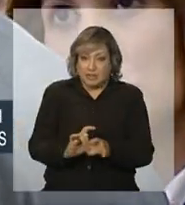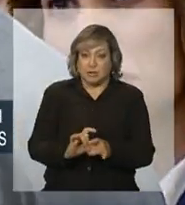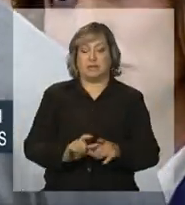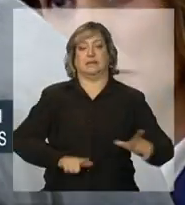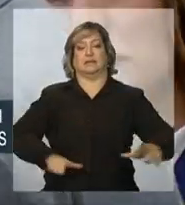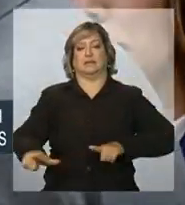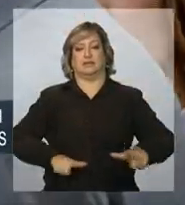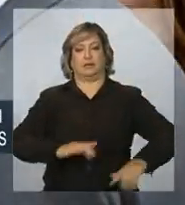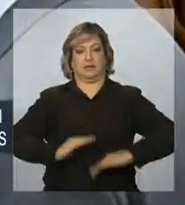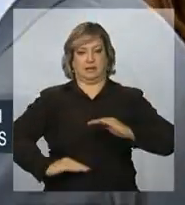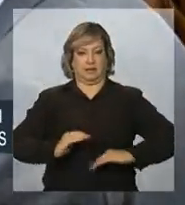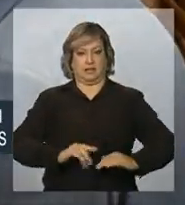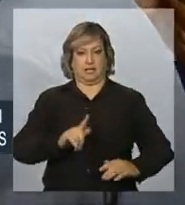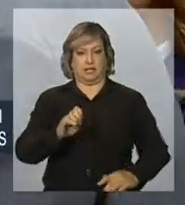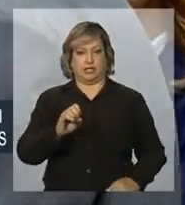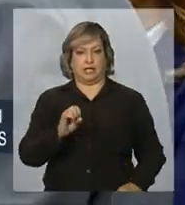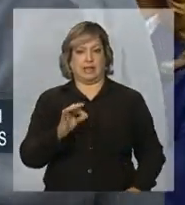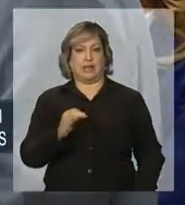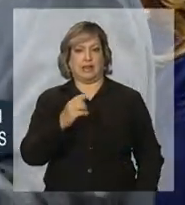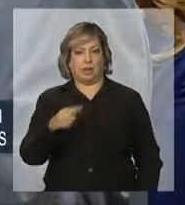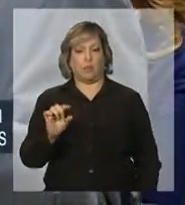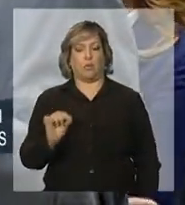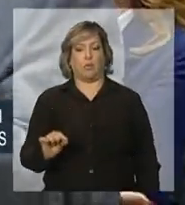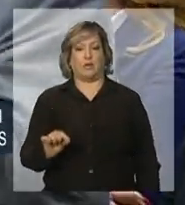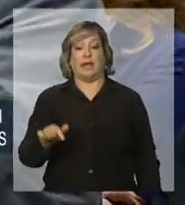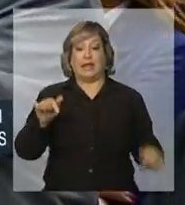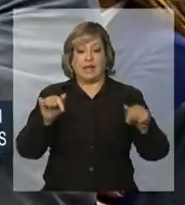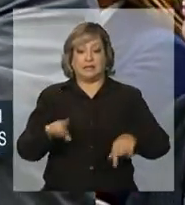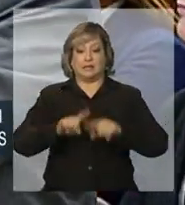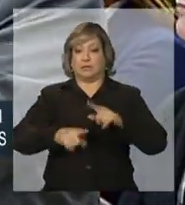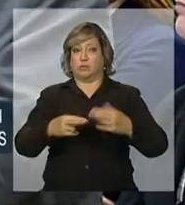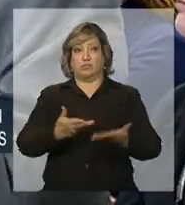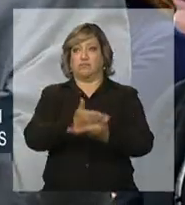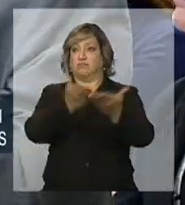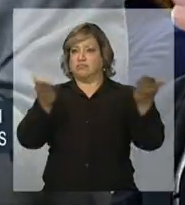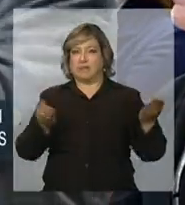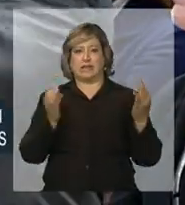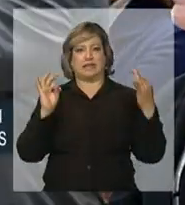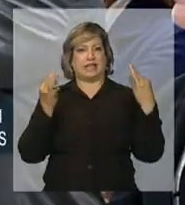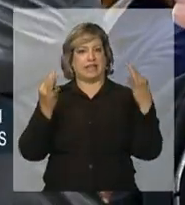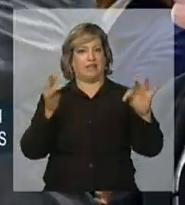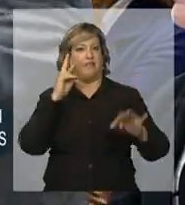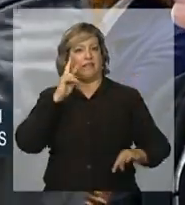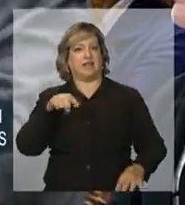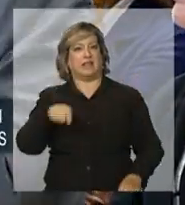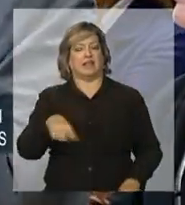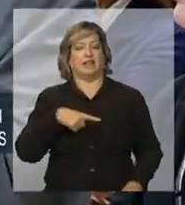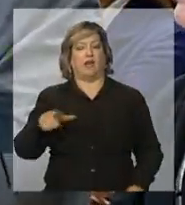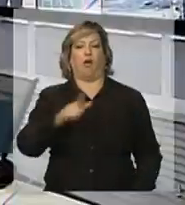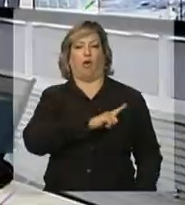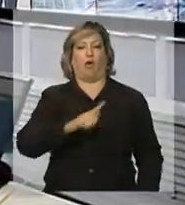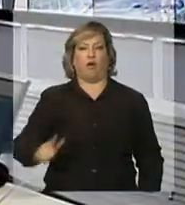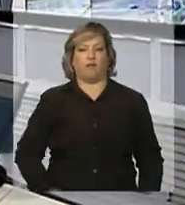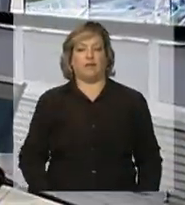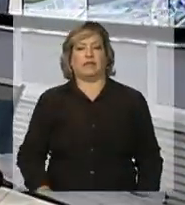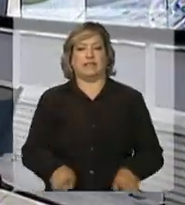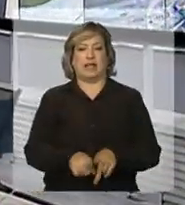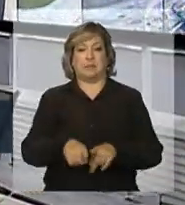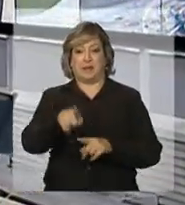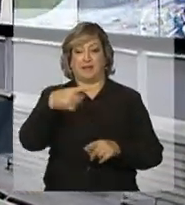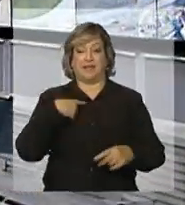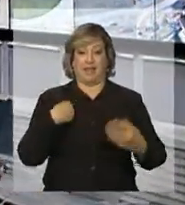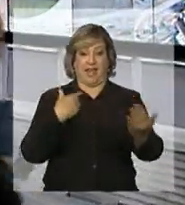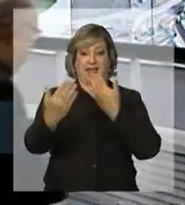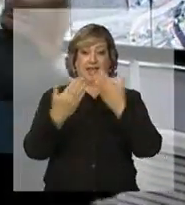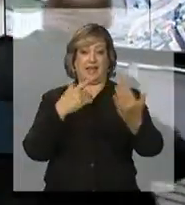gestão. De certa forma, presidenta, esse equipamento que nós estamos aqui, que o governador Anastasia, Celso Amorim e o